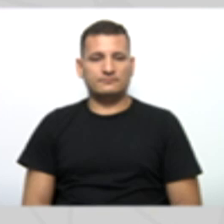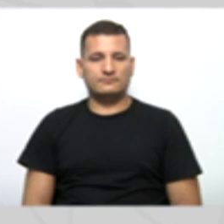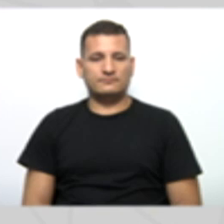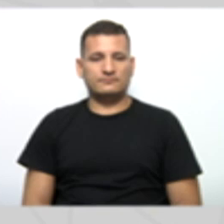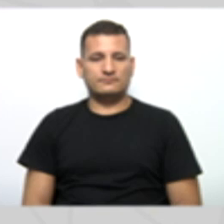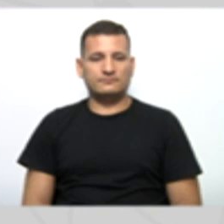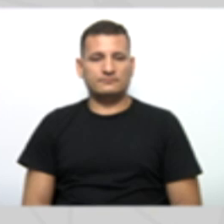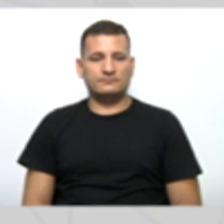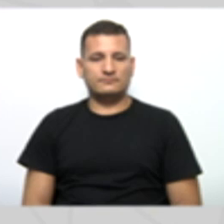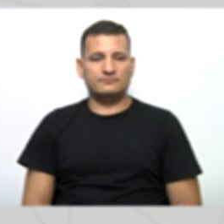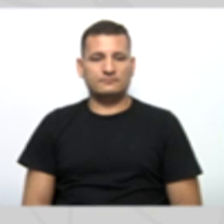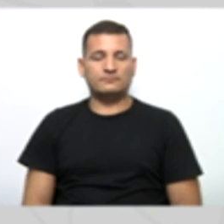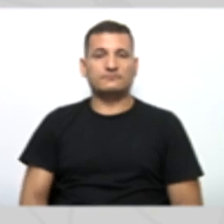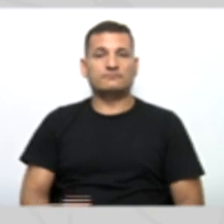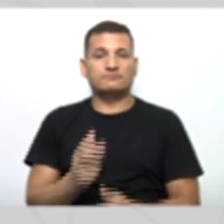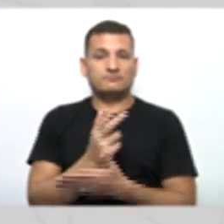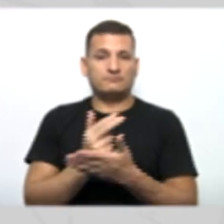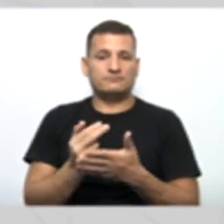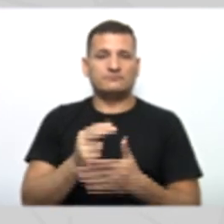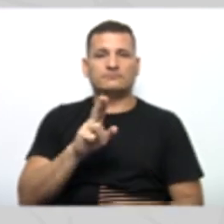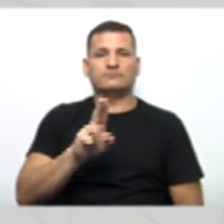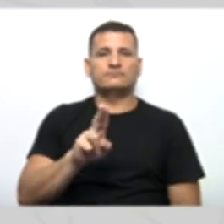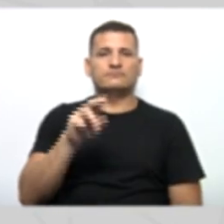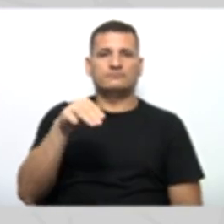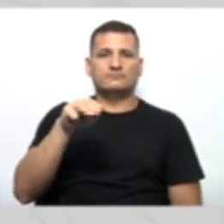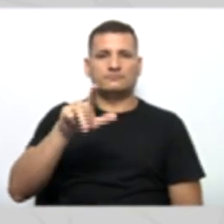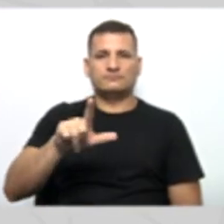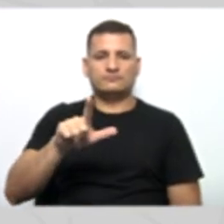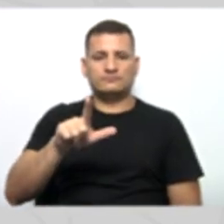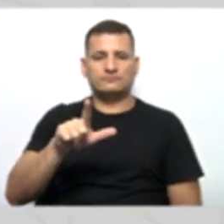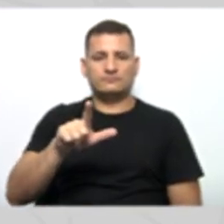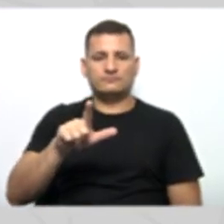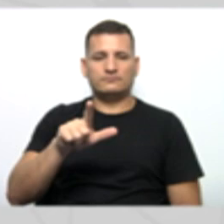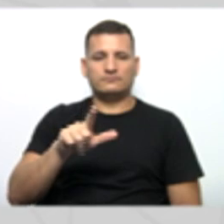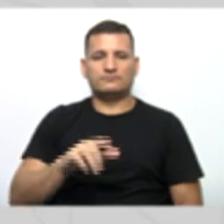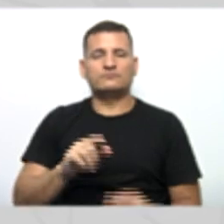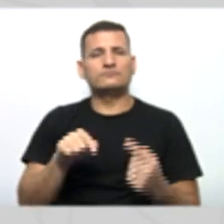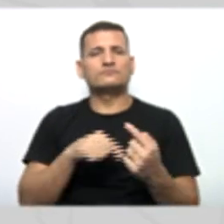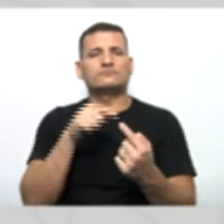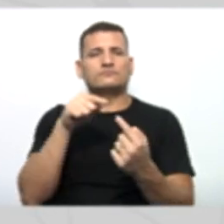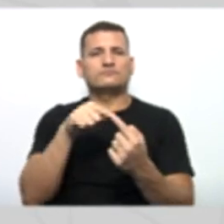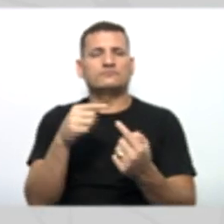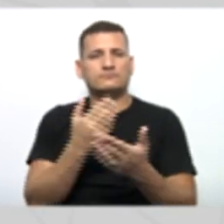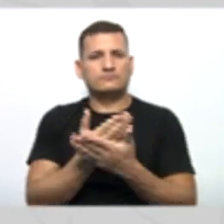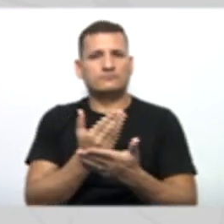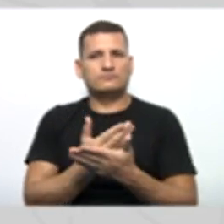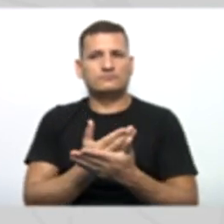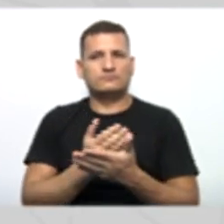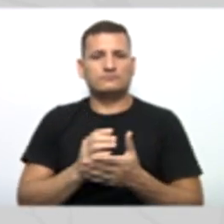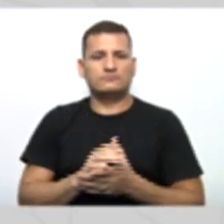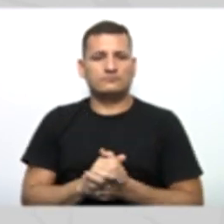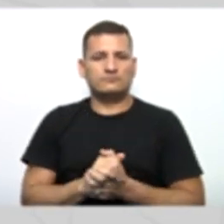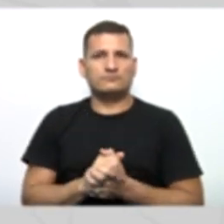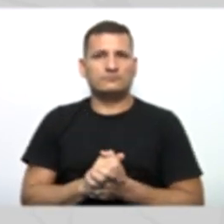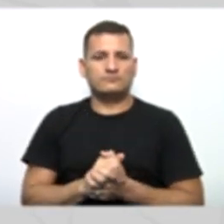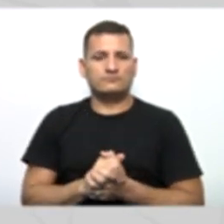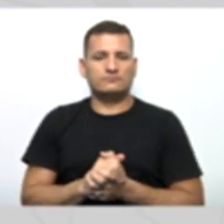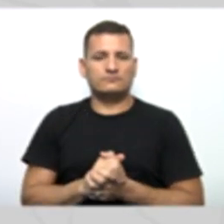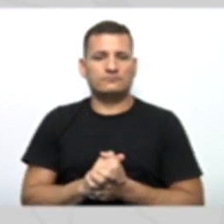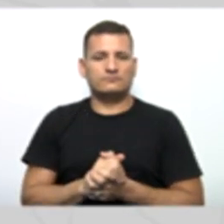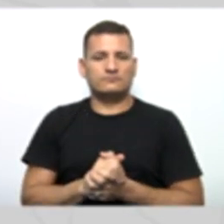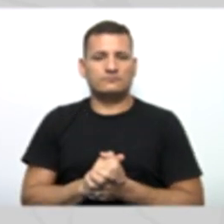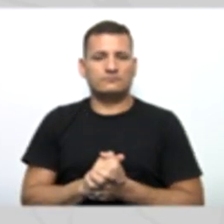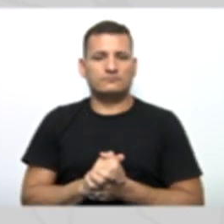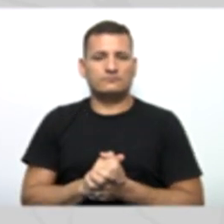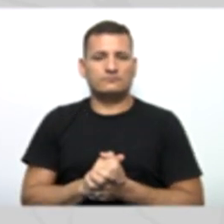Vamos lá. Diagramas UML, aonde o objetivo da aula vai ser esse, ó. Vocês